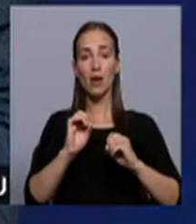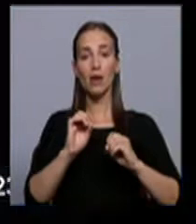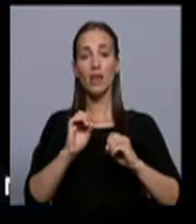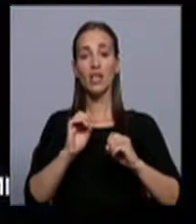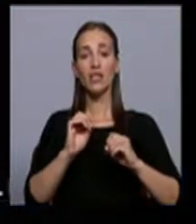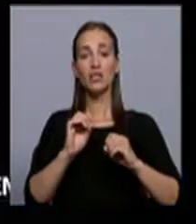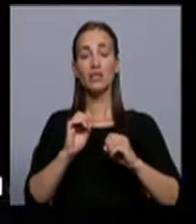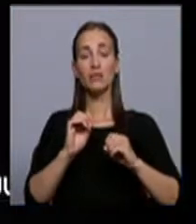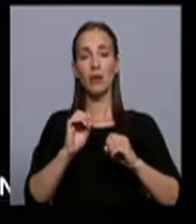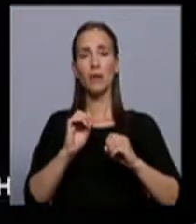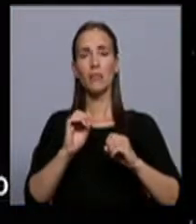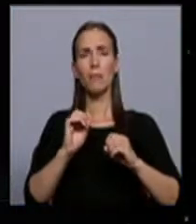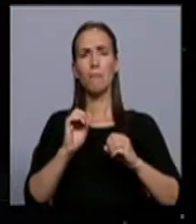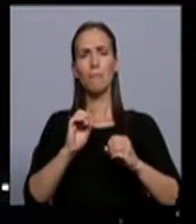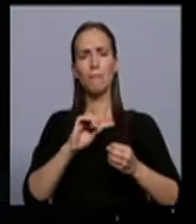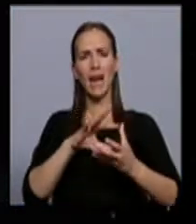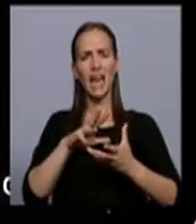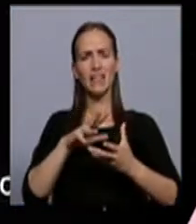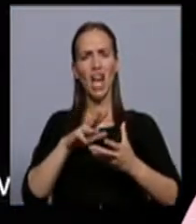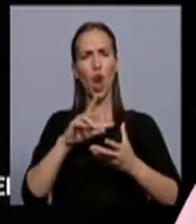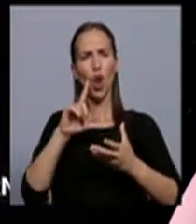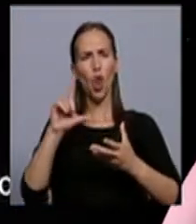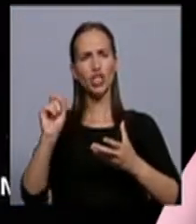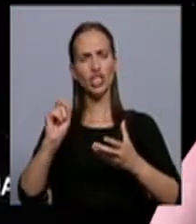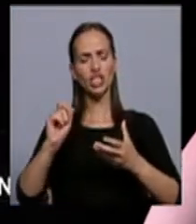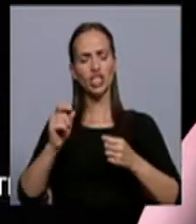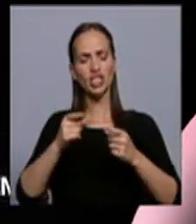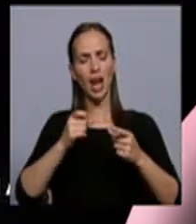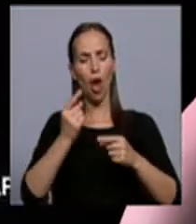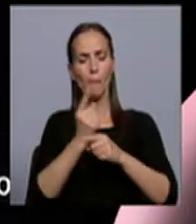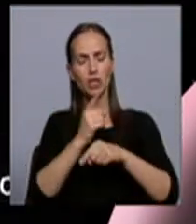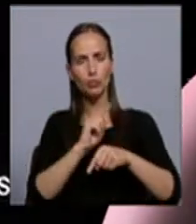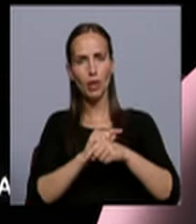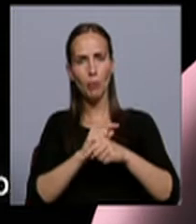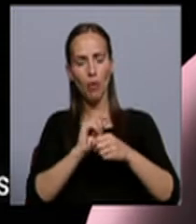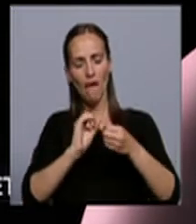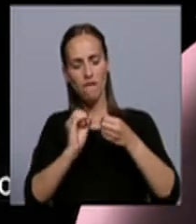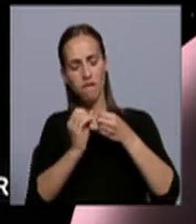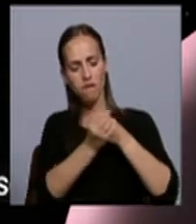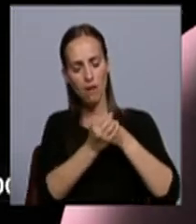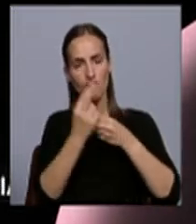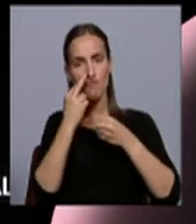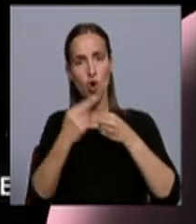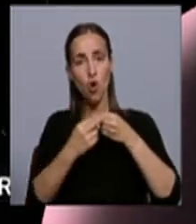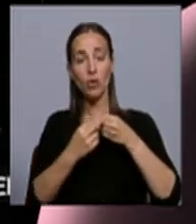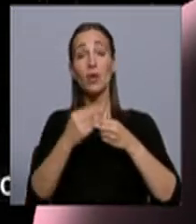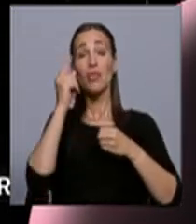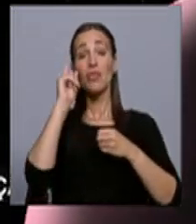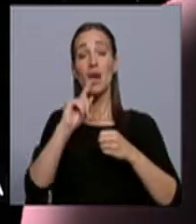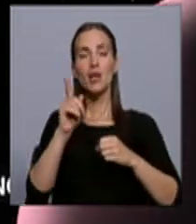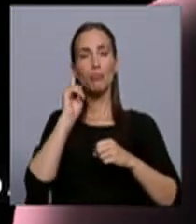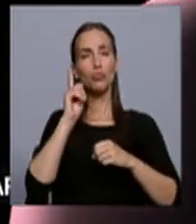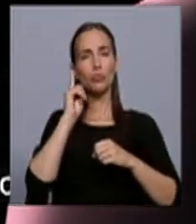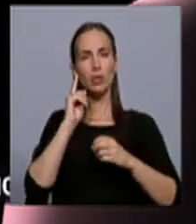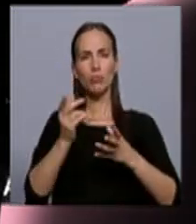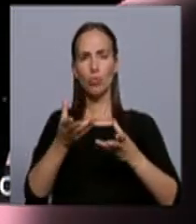não tínhamos propriamente indicações, verificações observacionais de exoplanetas que giram tão distante da sua estrela e que ao mesmo